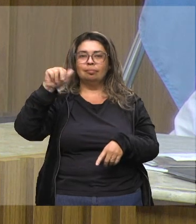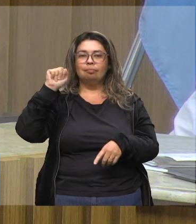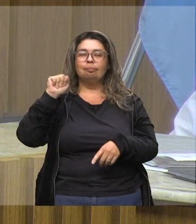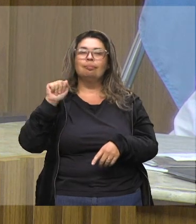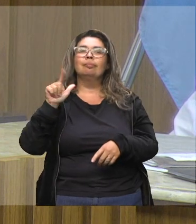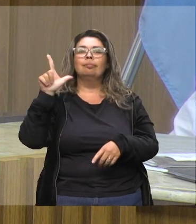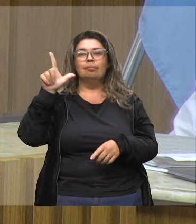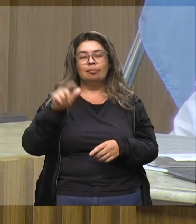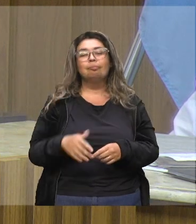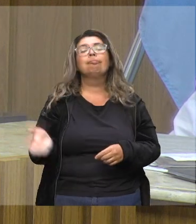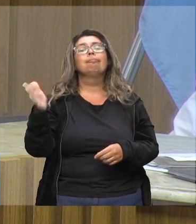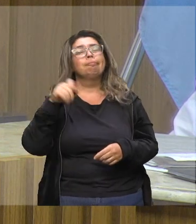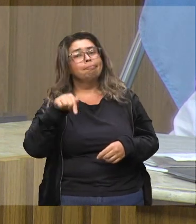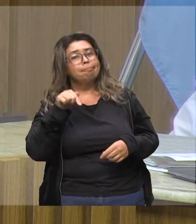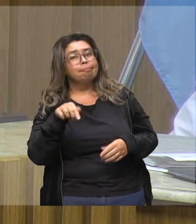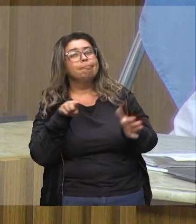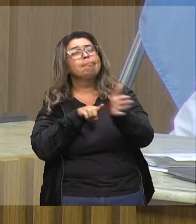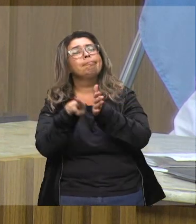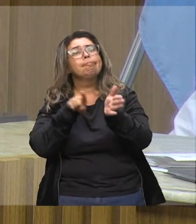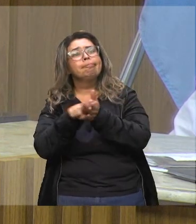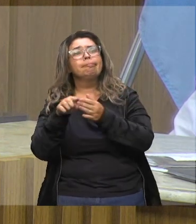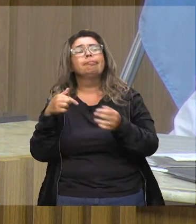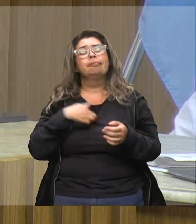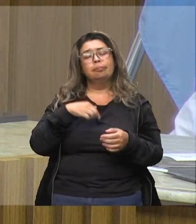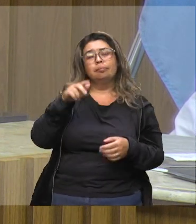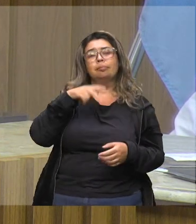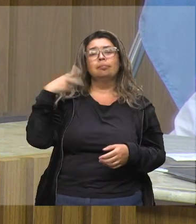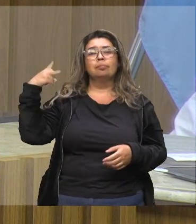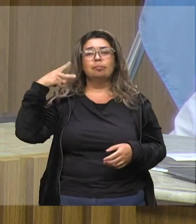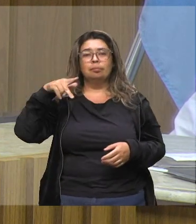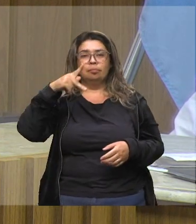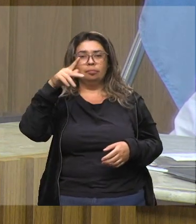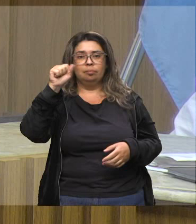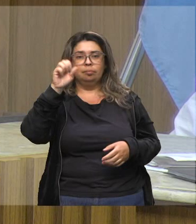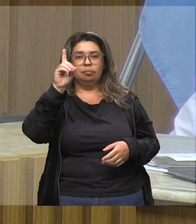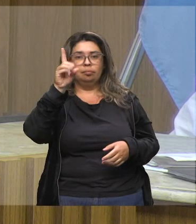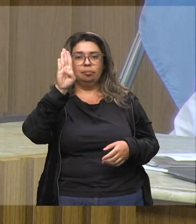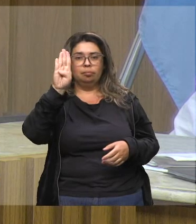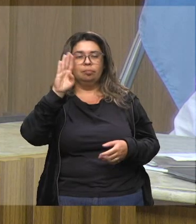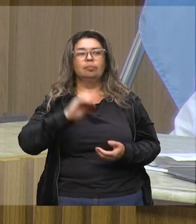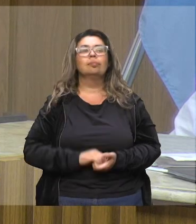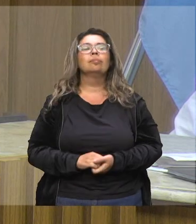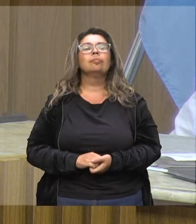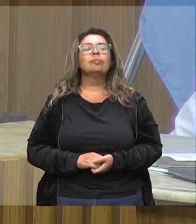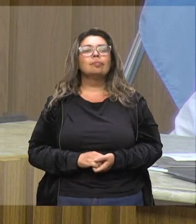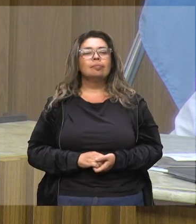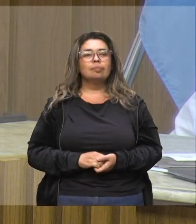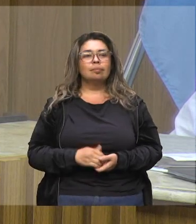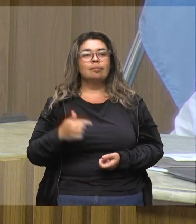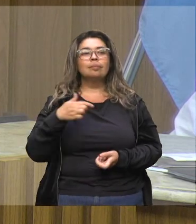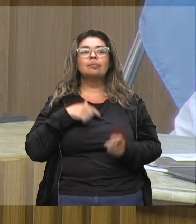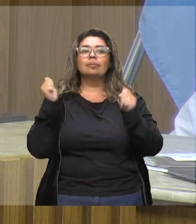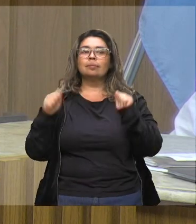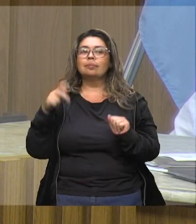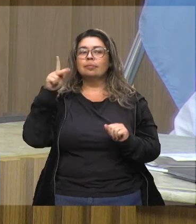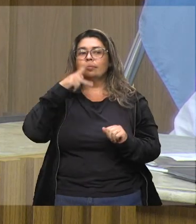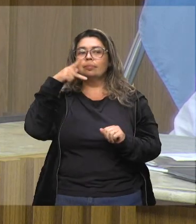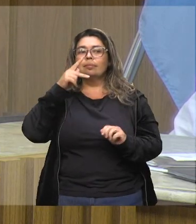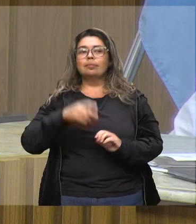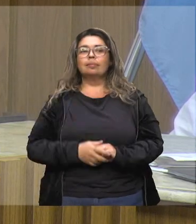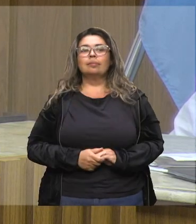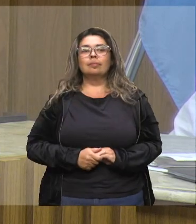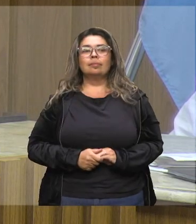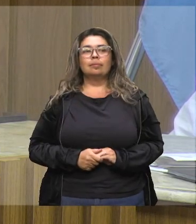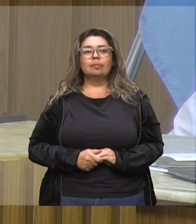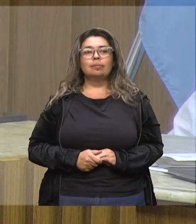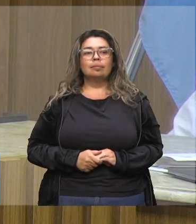vez. Eu, enquanto vereador do PSDB, aqui na fala do meu partido, na oportunidade que eu tenho dessa cadeira do PSDB